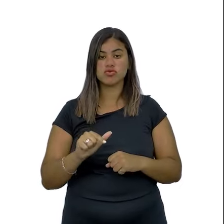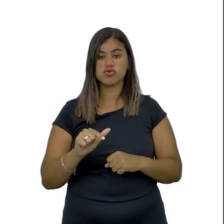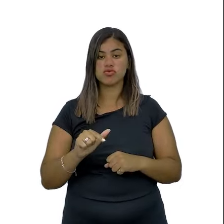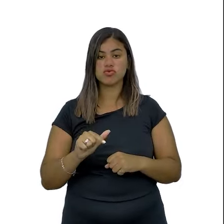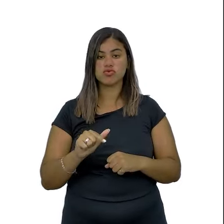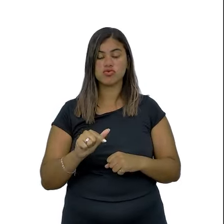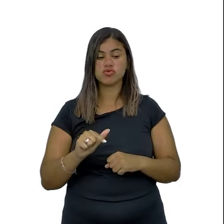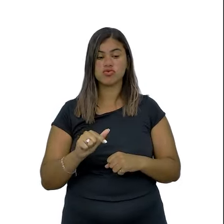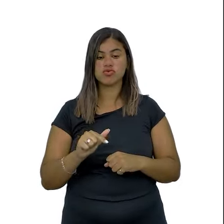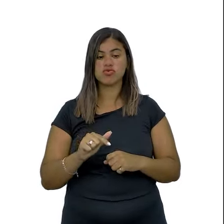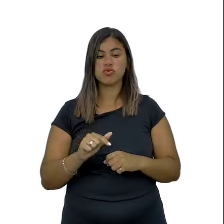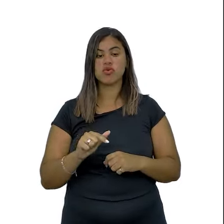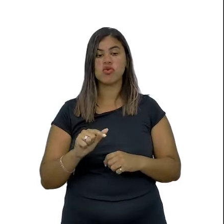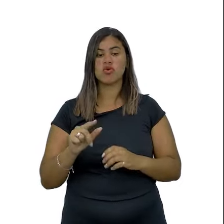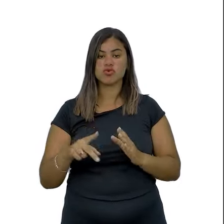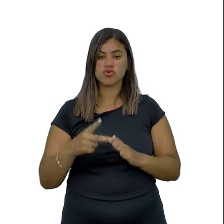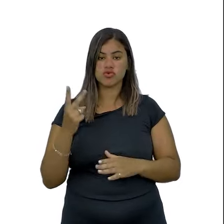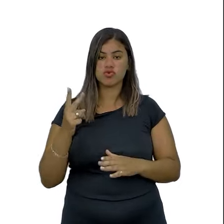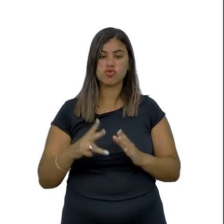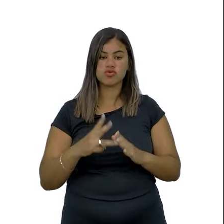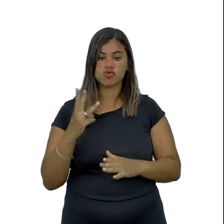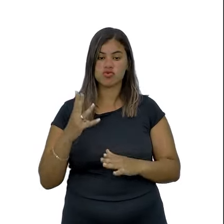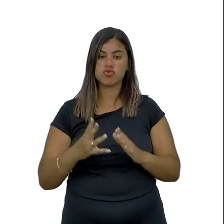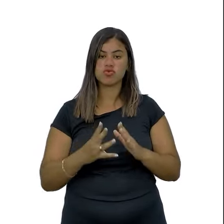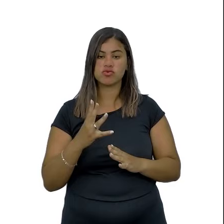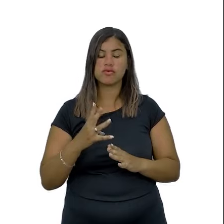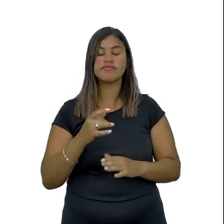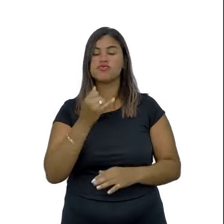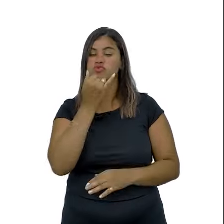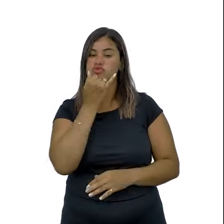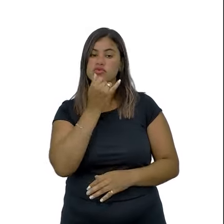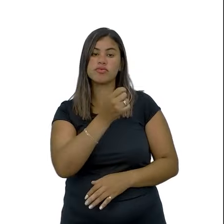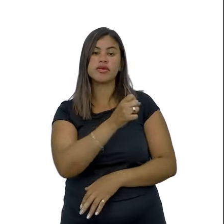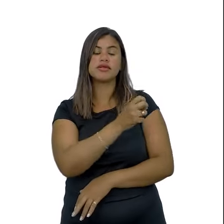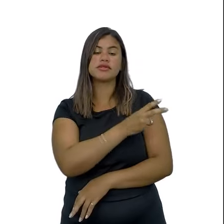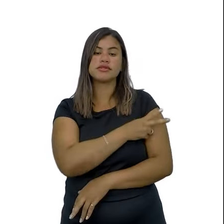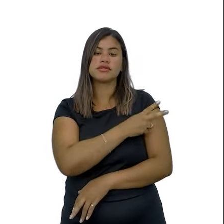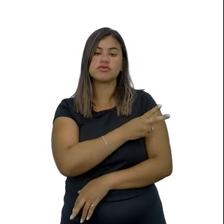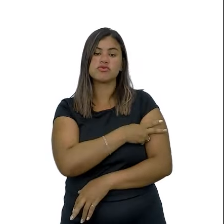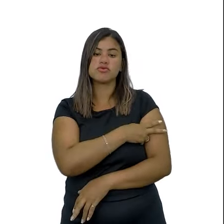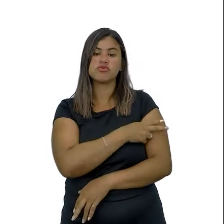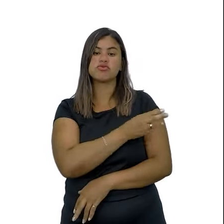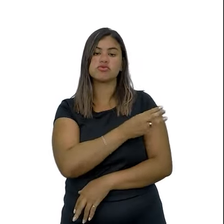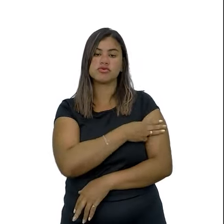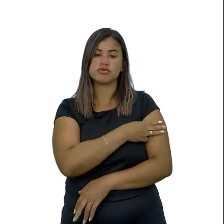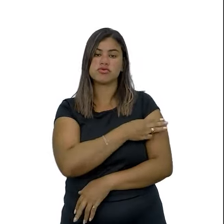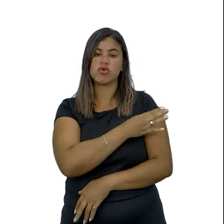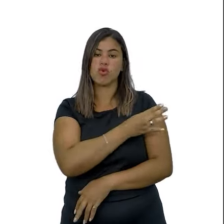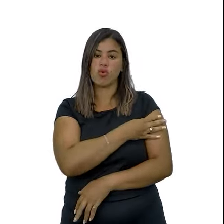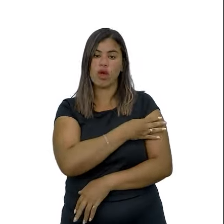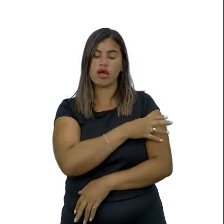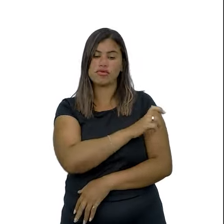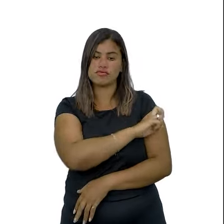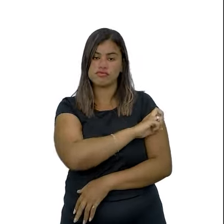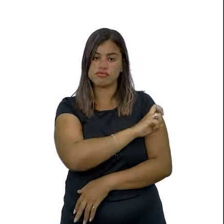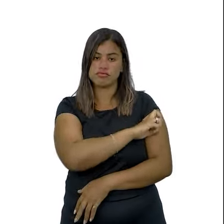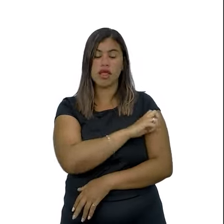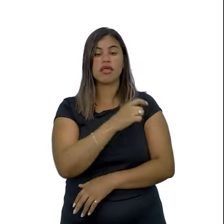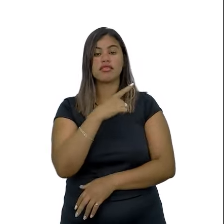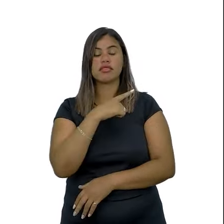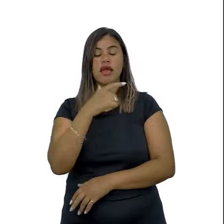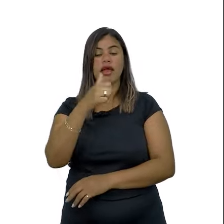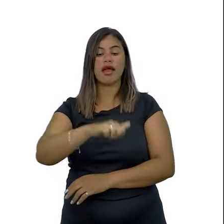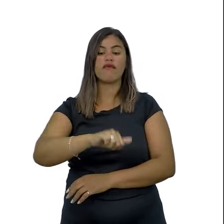no segundo, terceiro, quarto e quinto ano as avaliações que estão disponibilizadas na